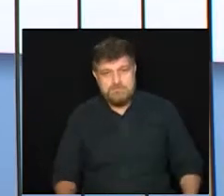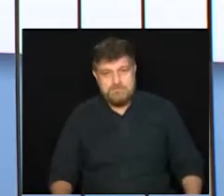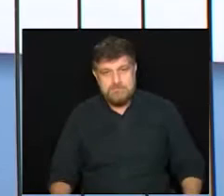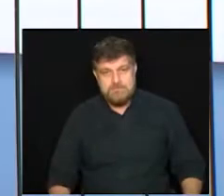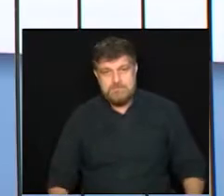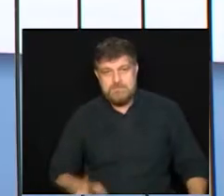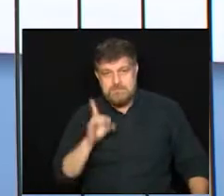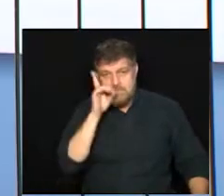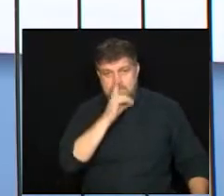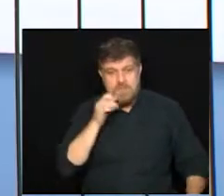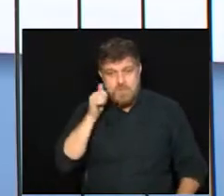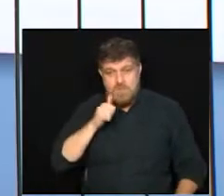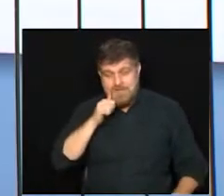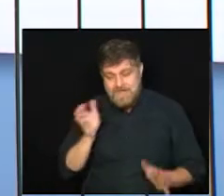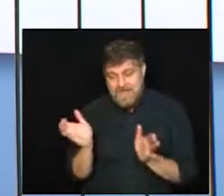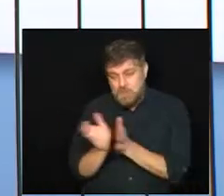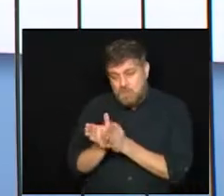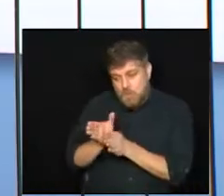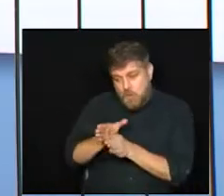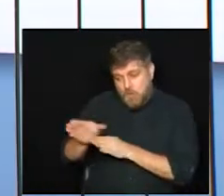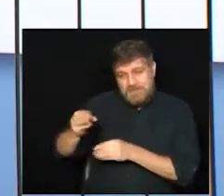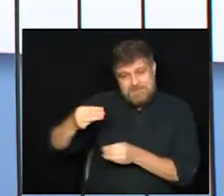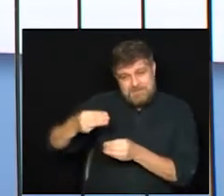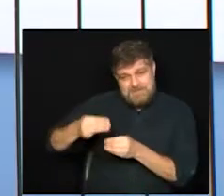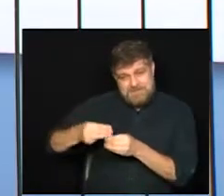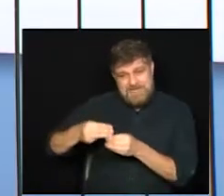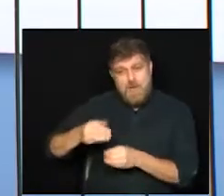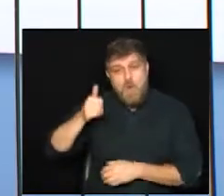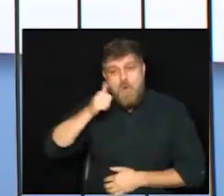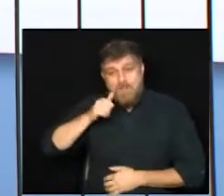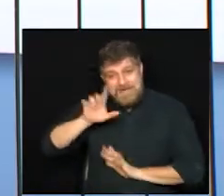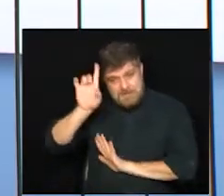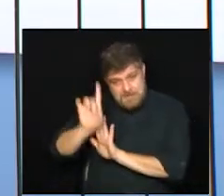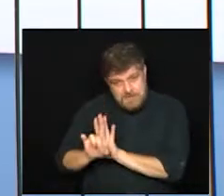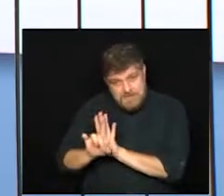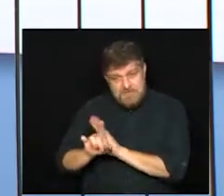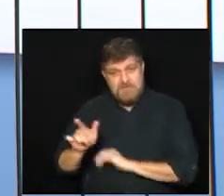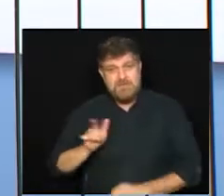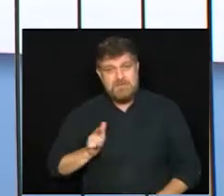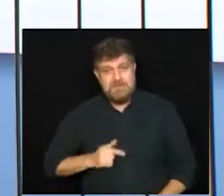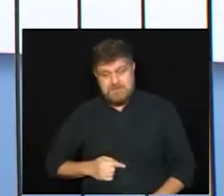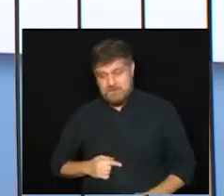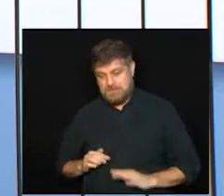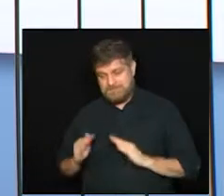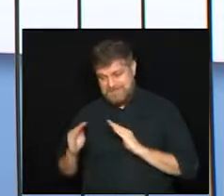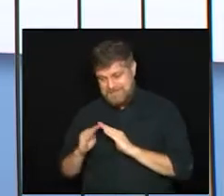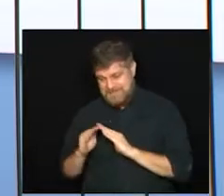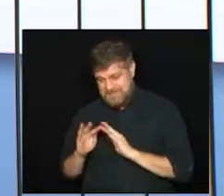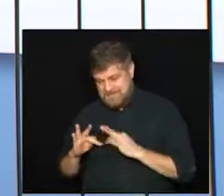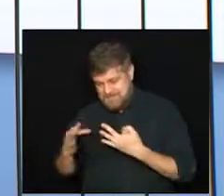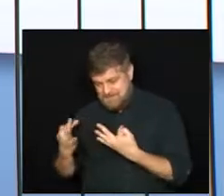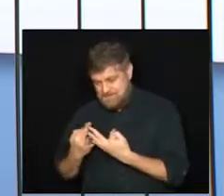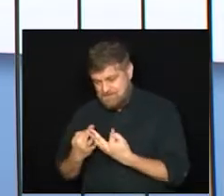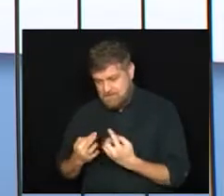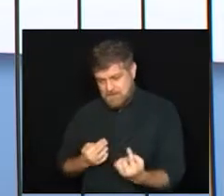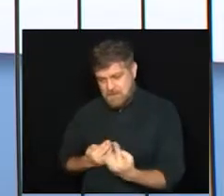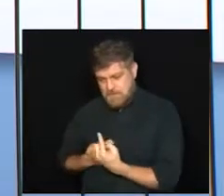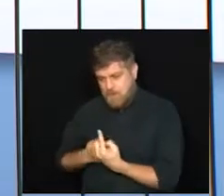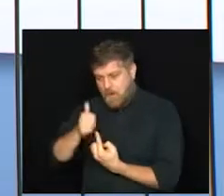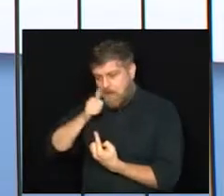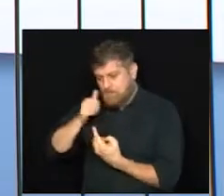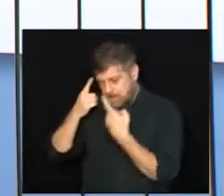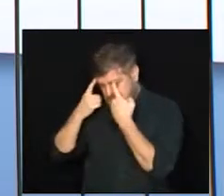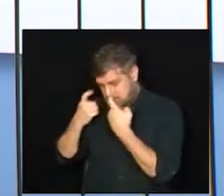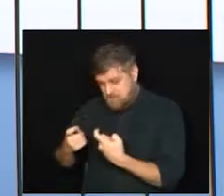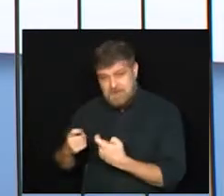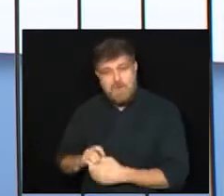Domingas Cunha, que é do Conselho Municipal dos Direitos da Mulher, a violência doméstica, ela apontou que a violência